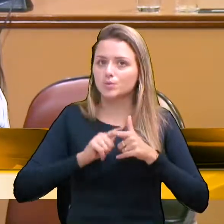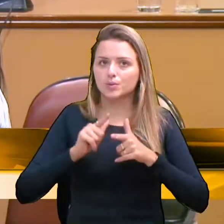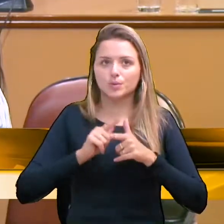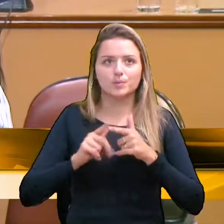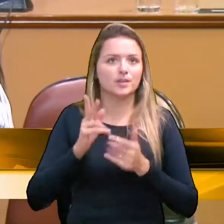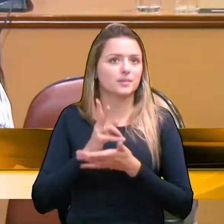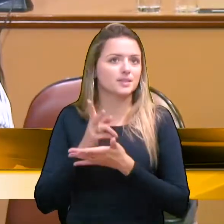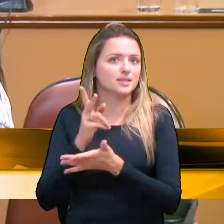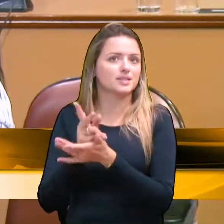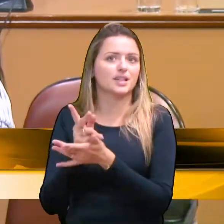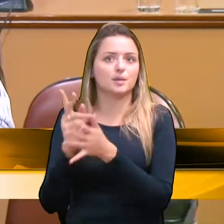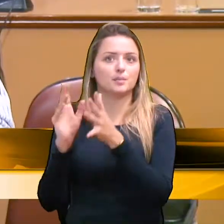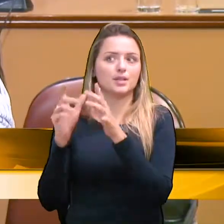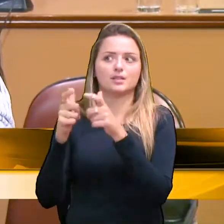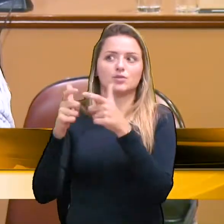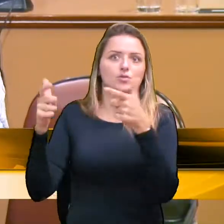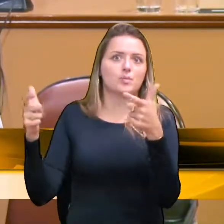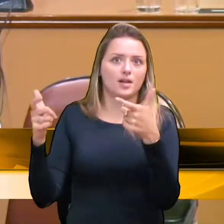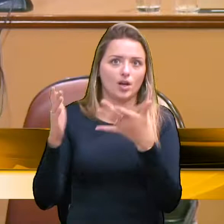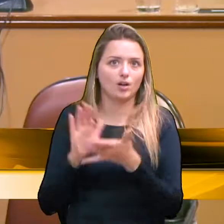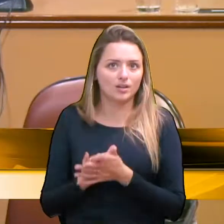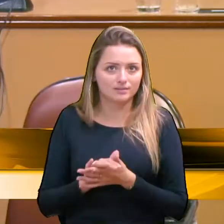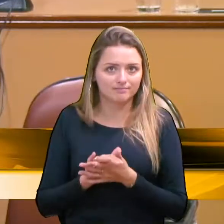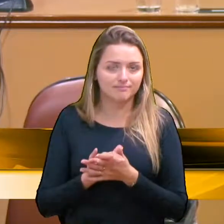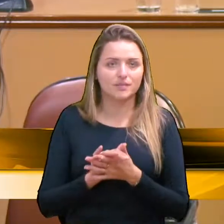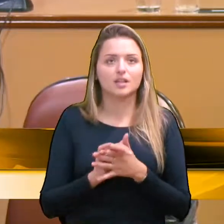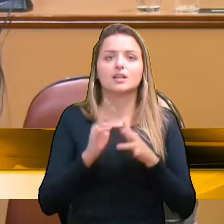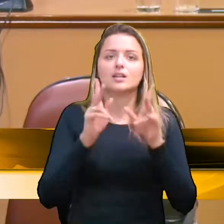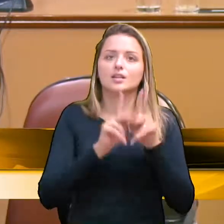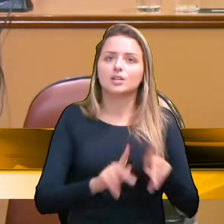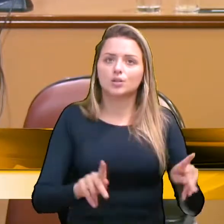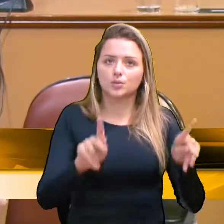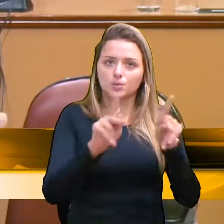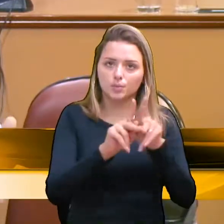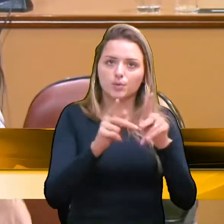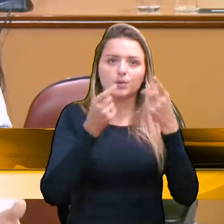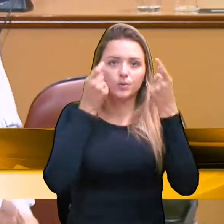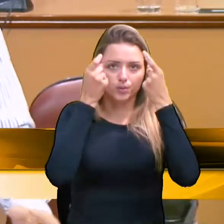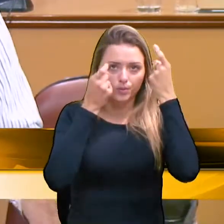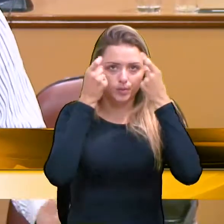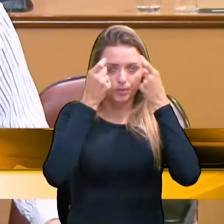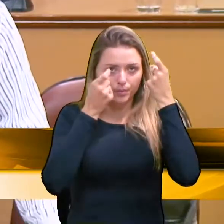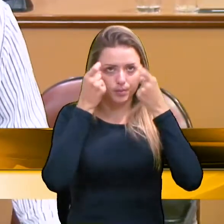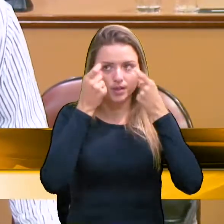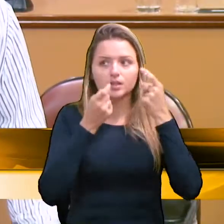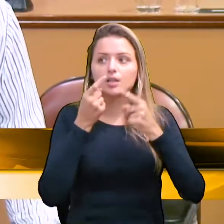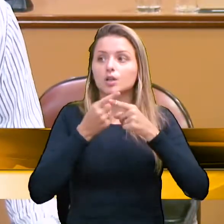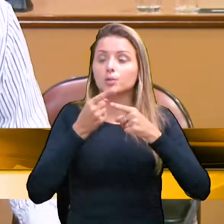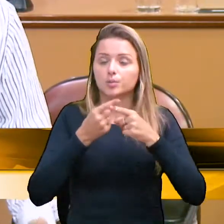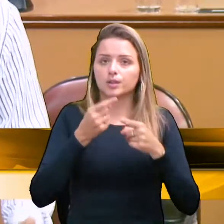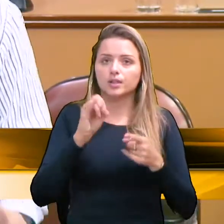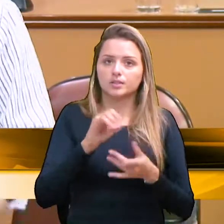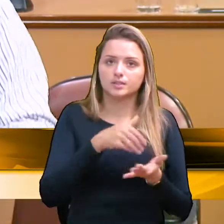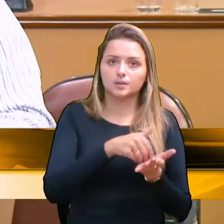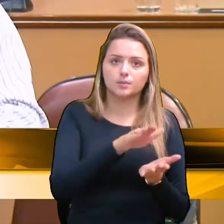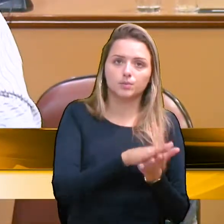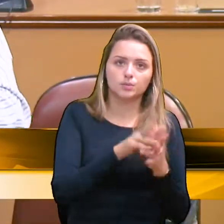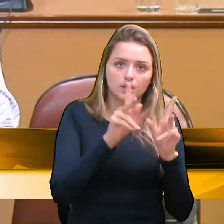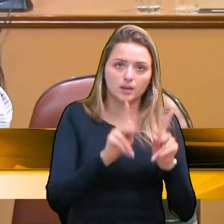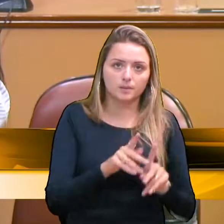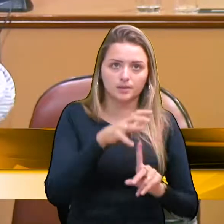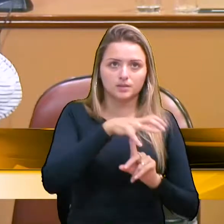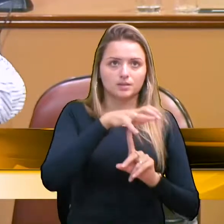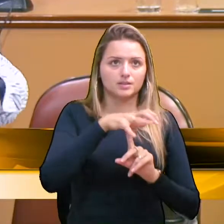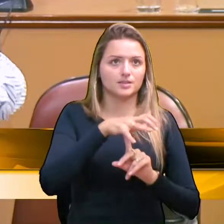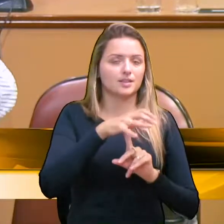foi nos pequenos. E a população está muito preocupada, porque se for punido comerciantes, a feira